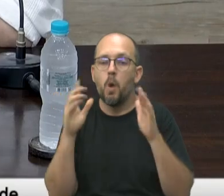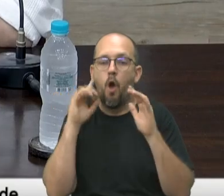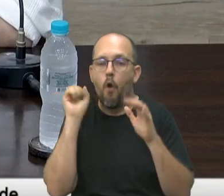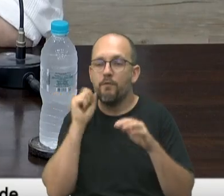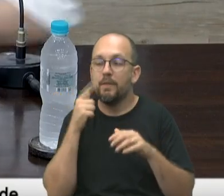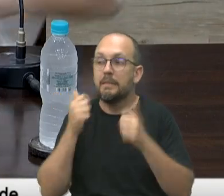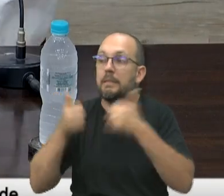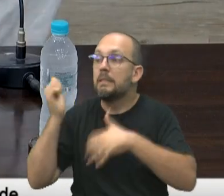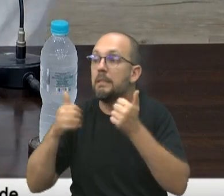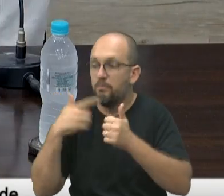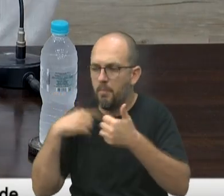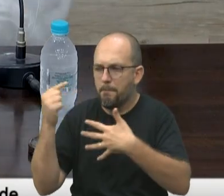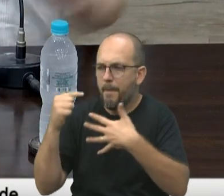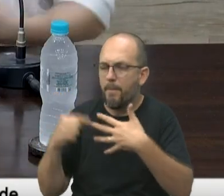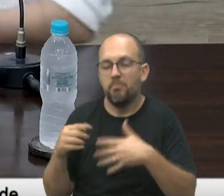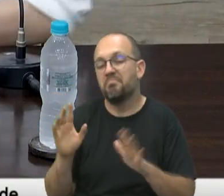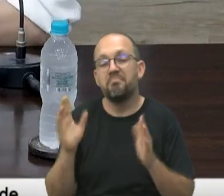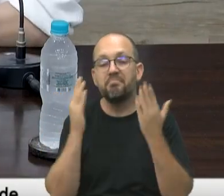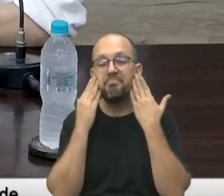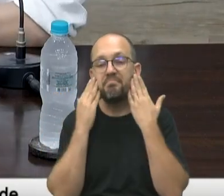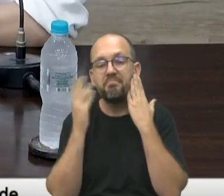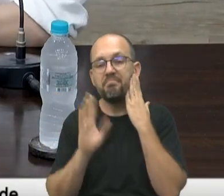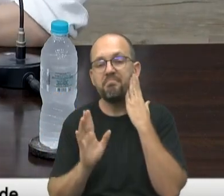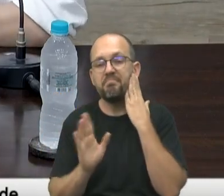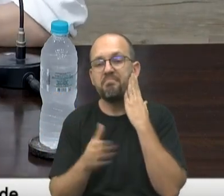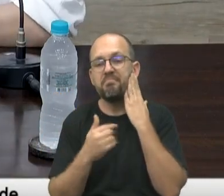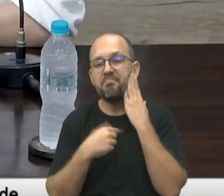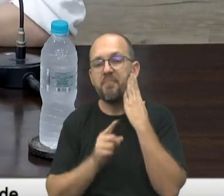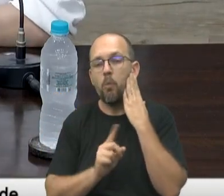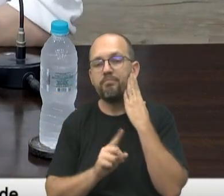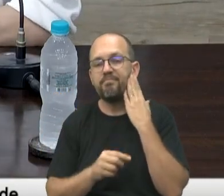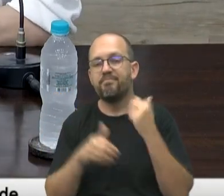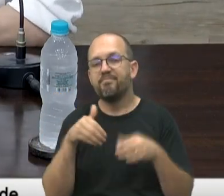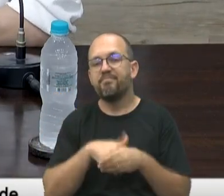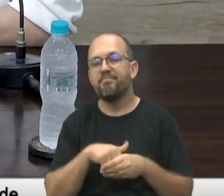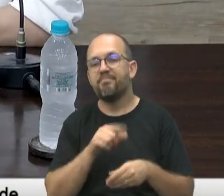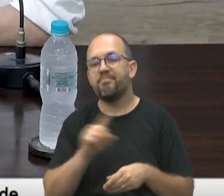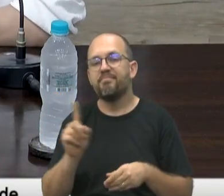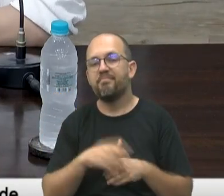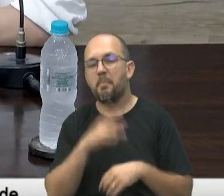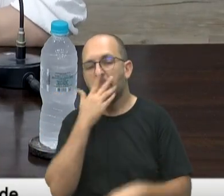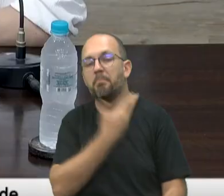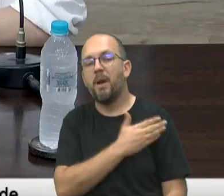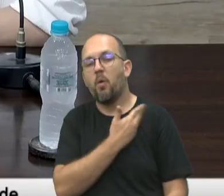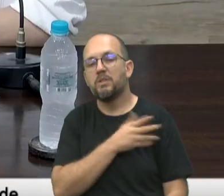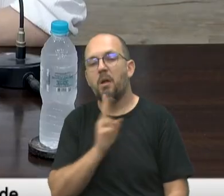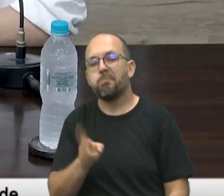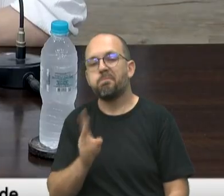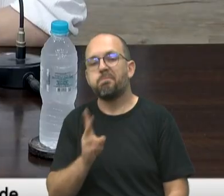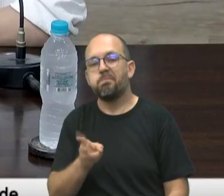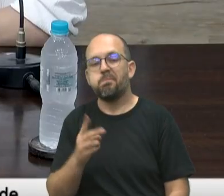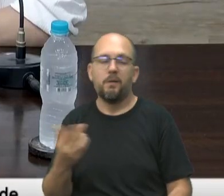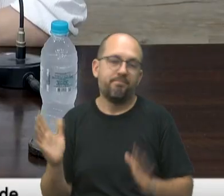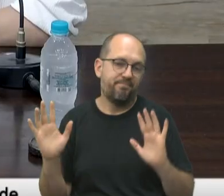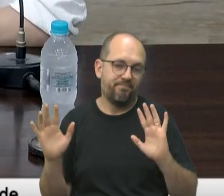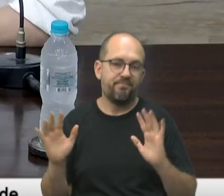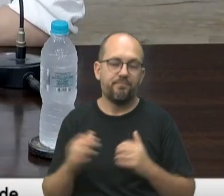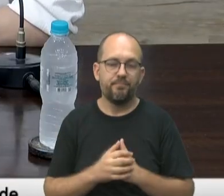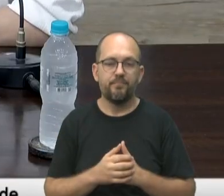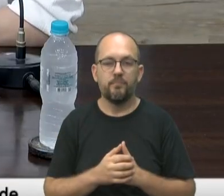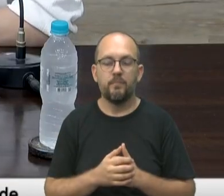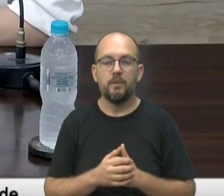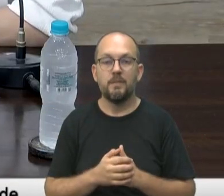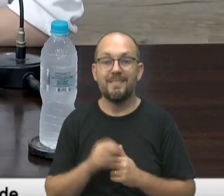quer racionalizar, que é só nadar no pântano do preconceito e coisas do tipo. Então,